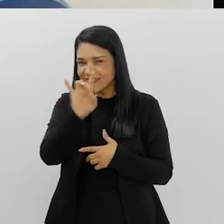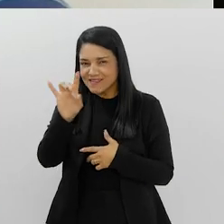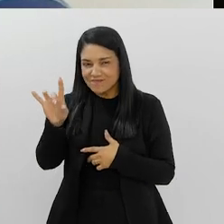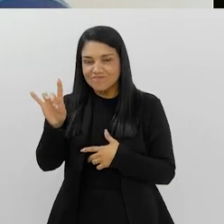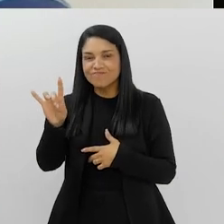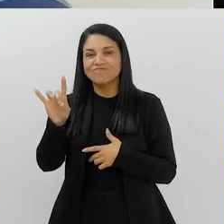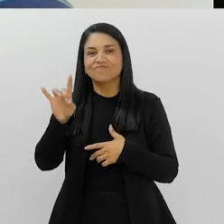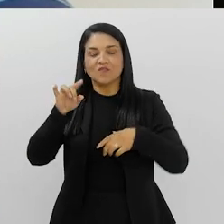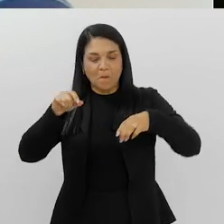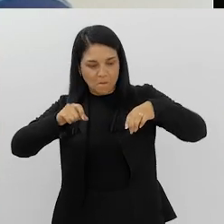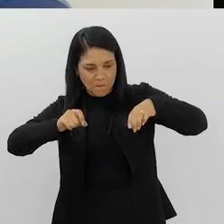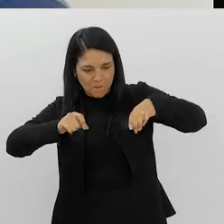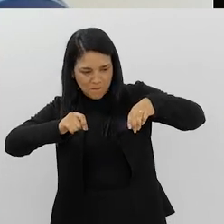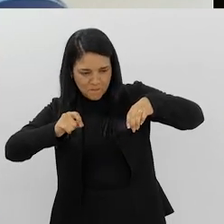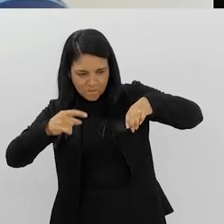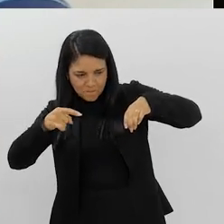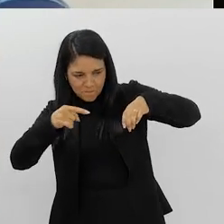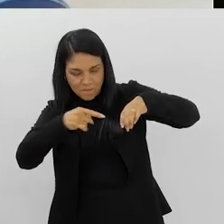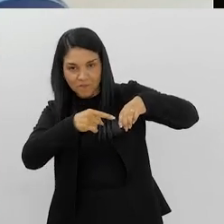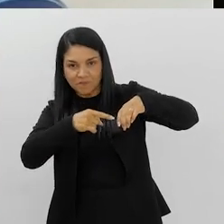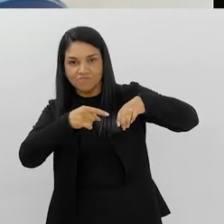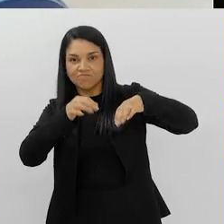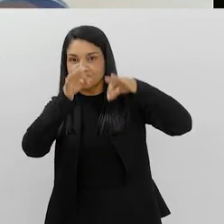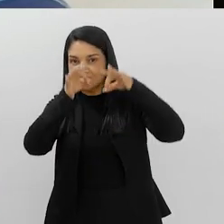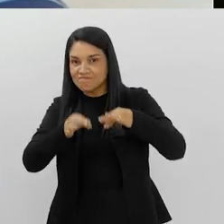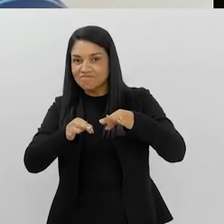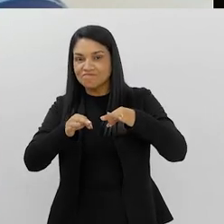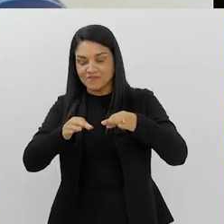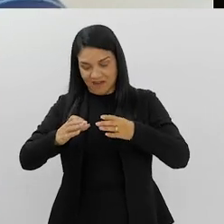né, no pênalti decisivo, ele